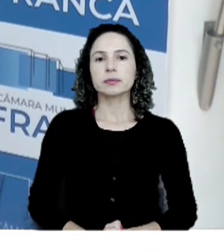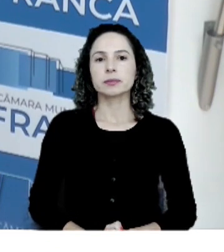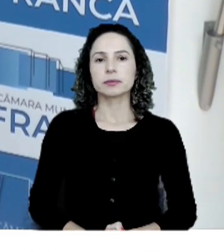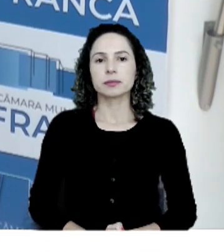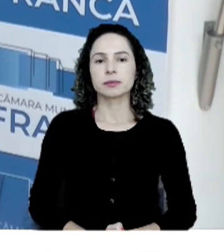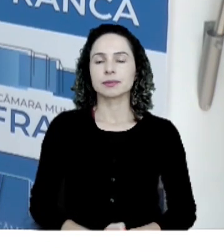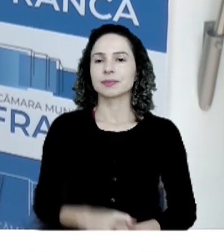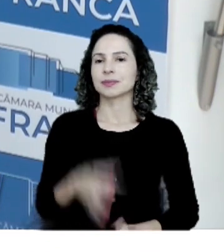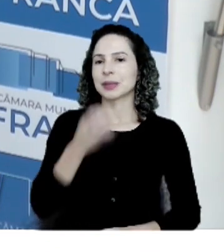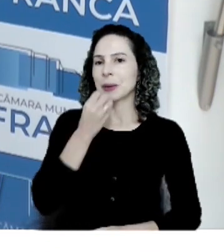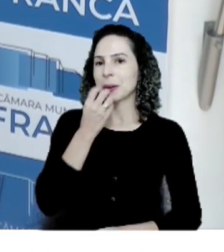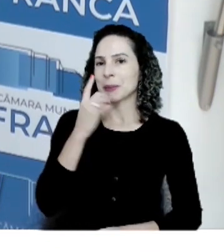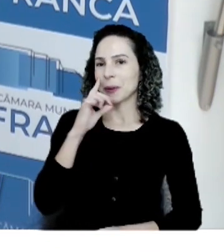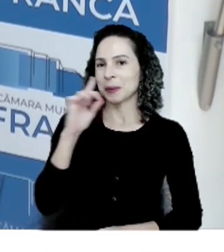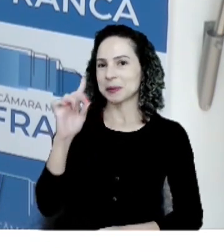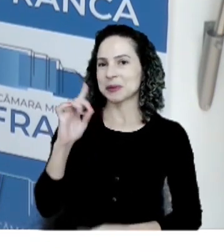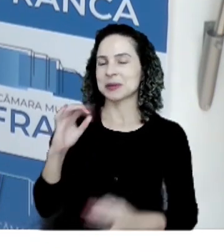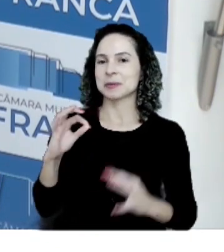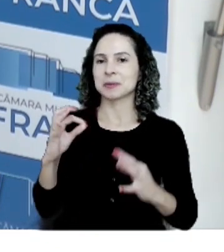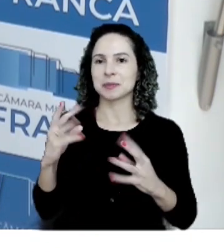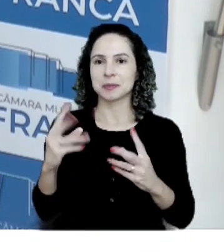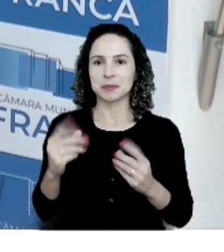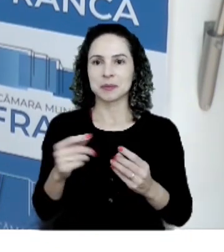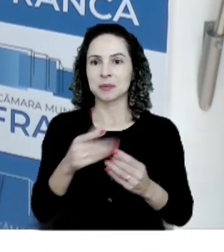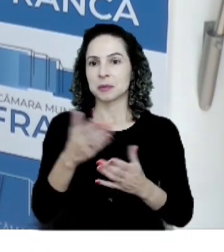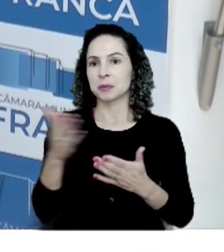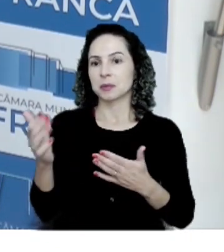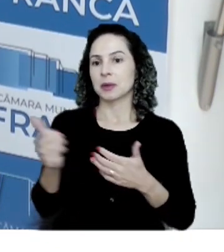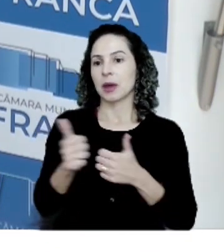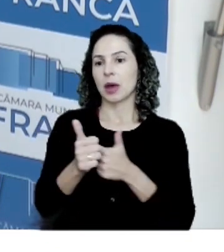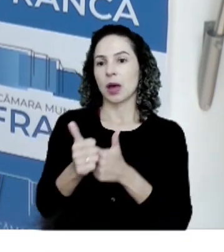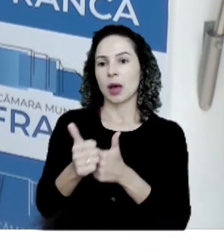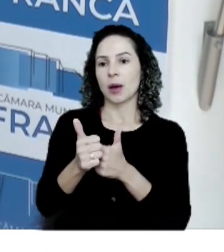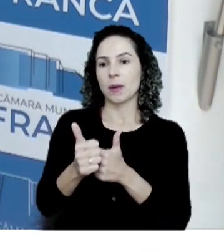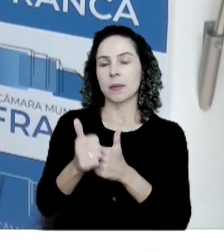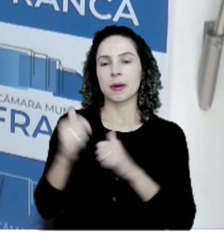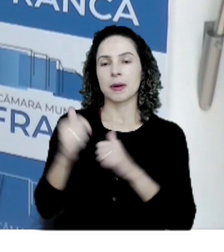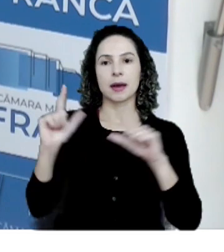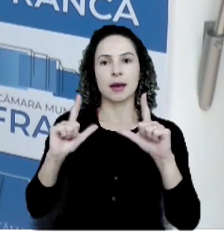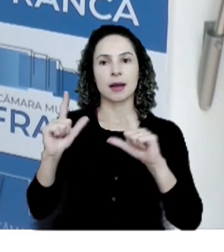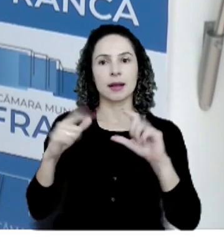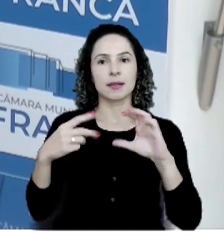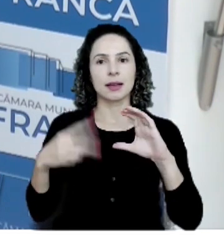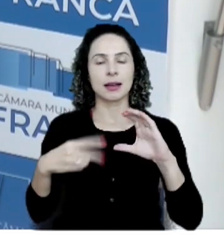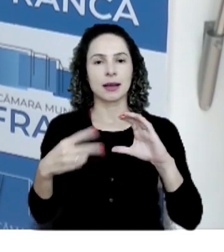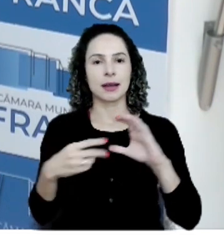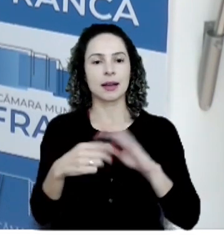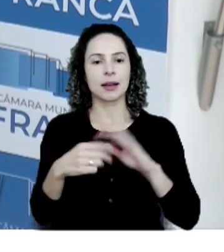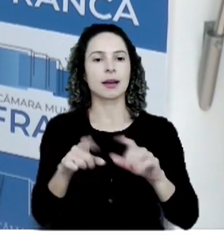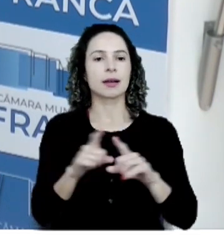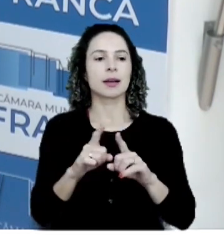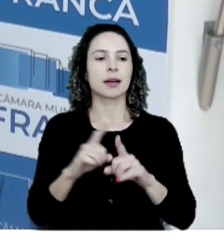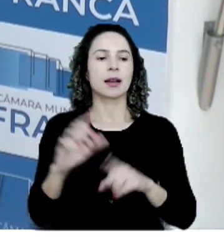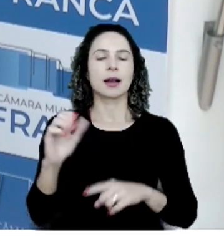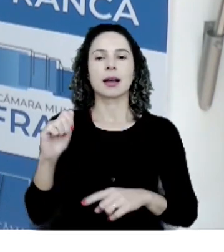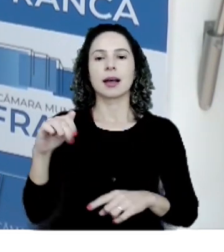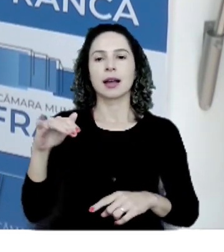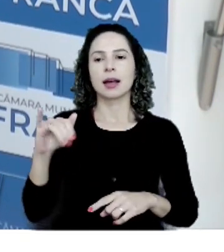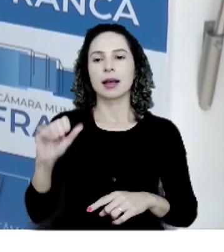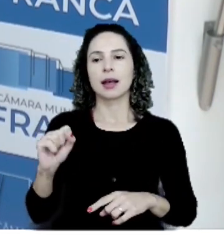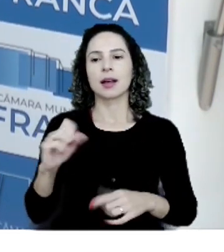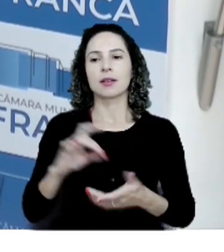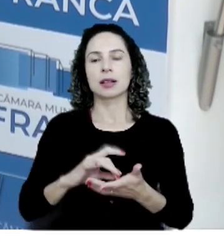Bom dia a todos quem nos acompanha pela TV Câmaras e os canais oficiais pelas